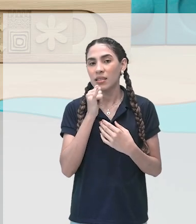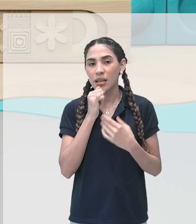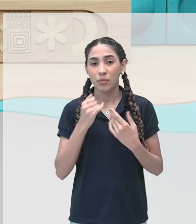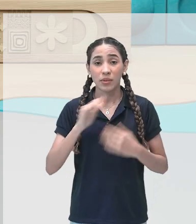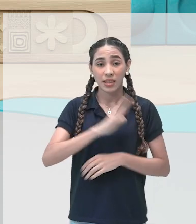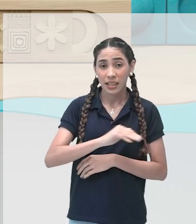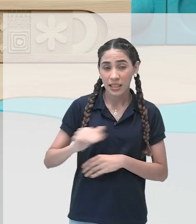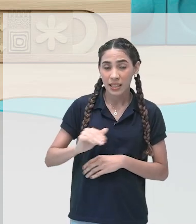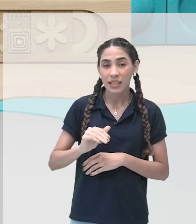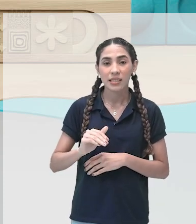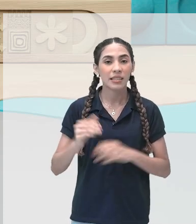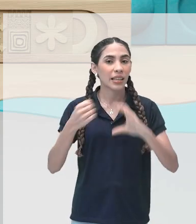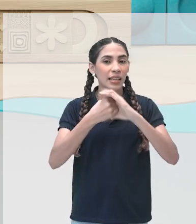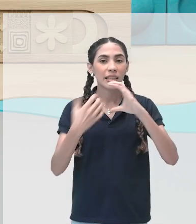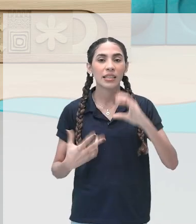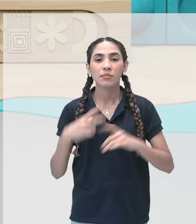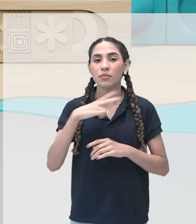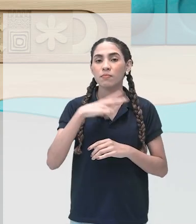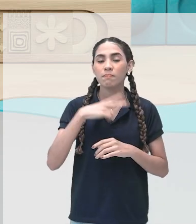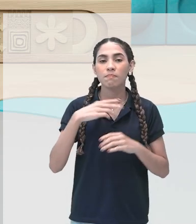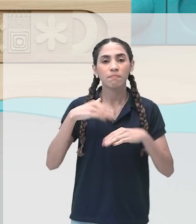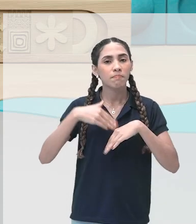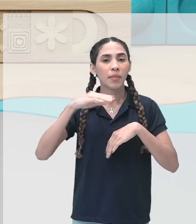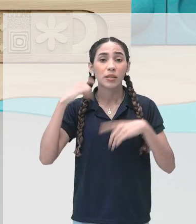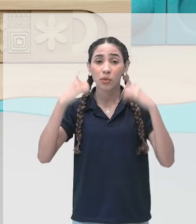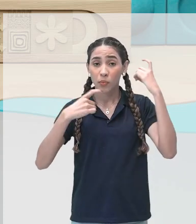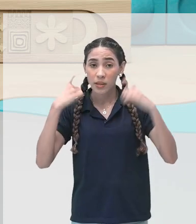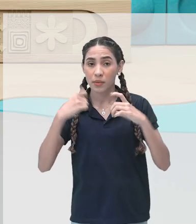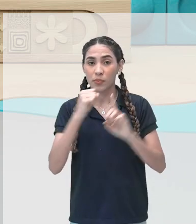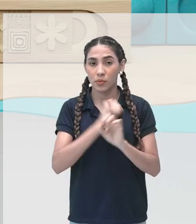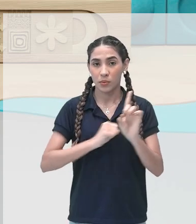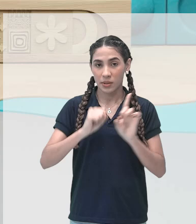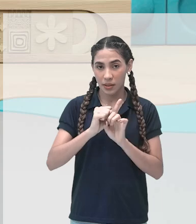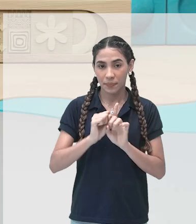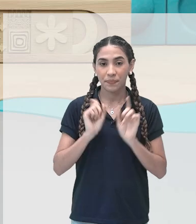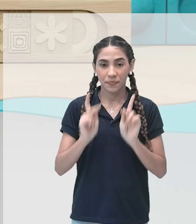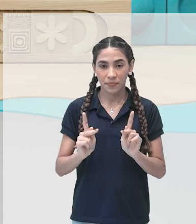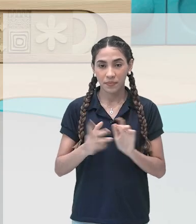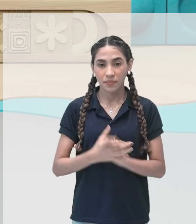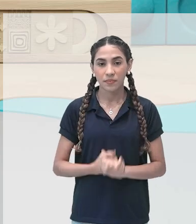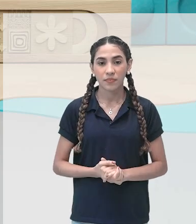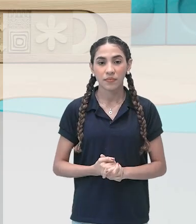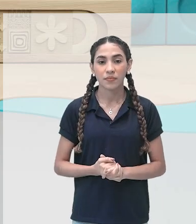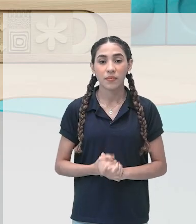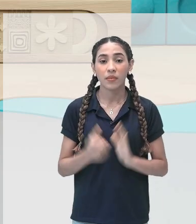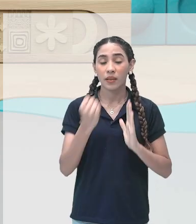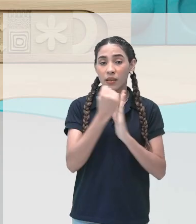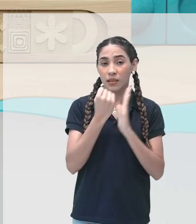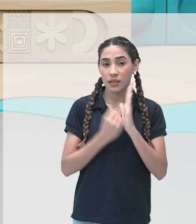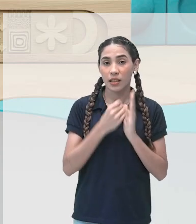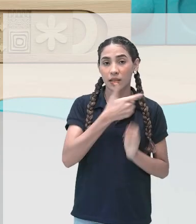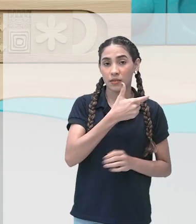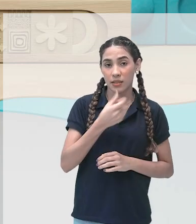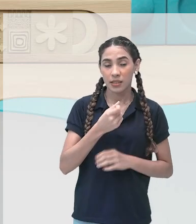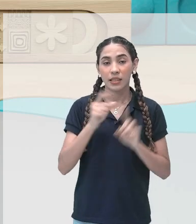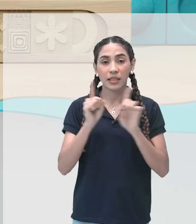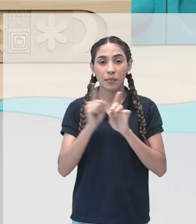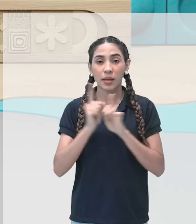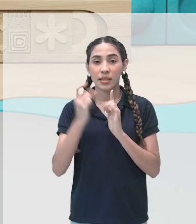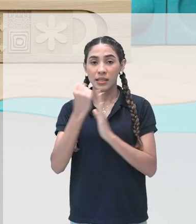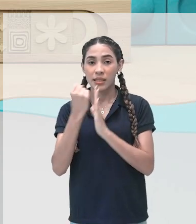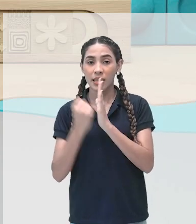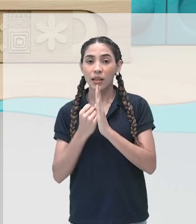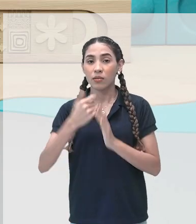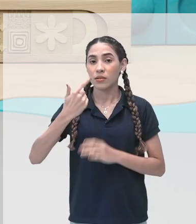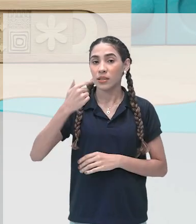né, as suas particulares, eram mais preocupações sociais, correto? Seguindo adiante. Nos séculos XVI e XVII, os jovens